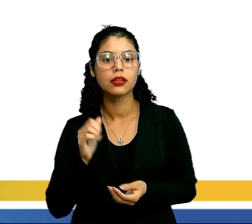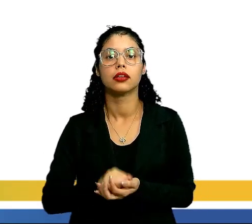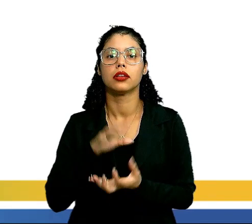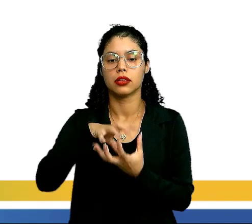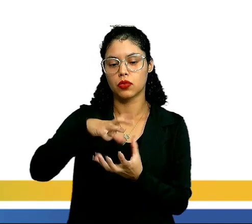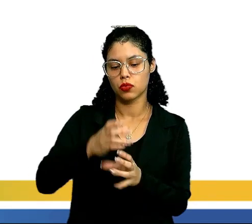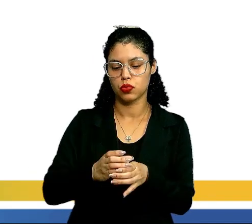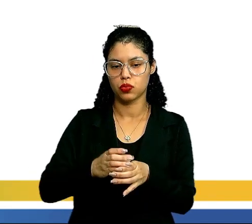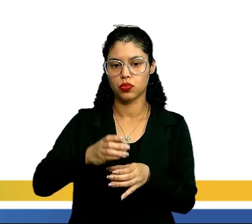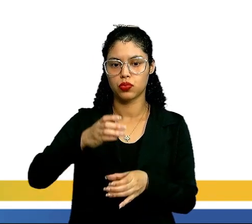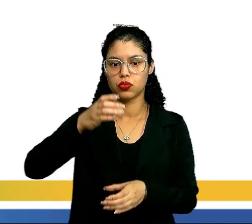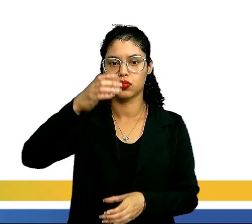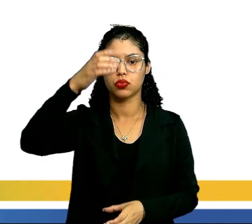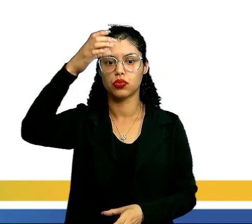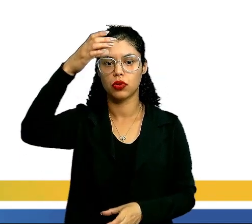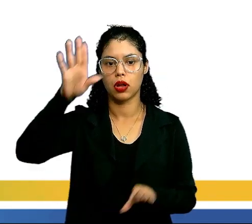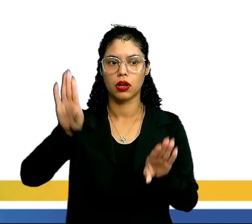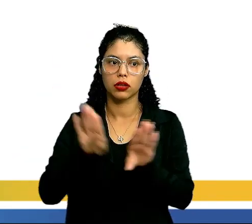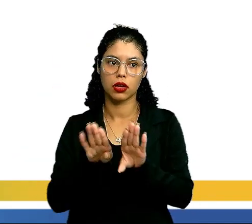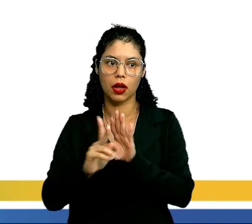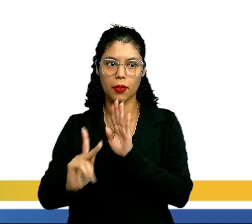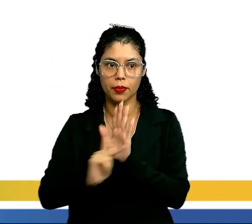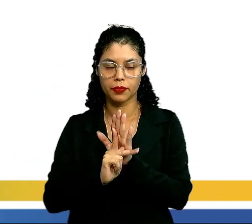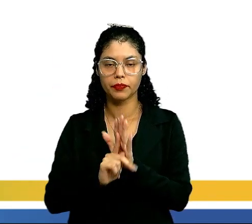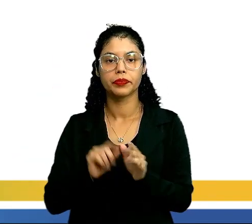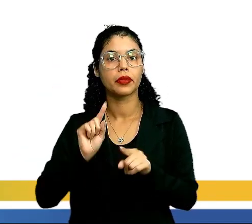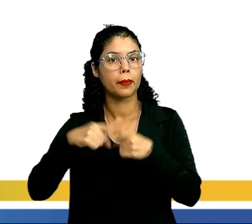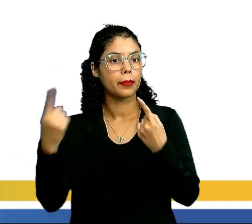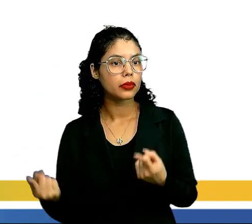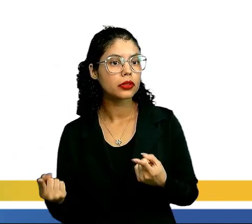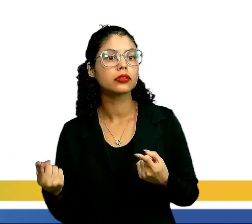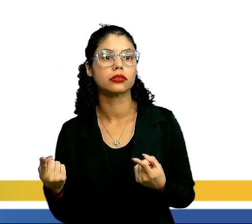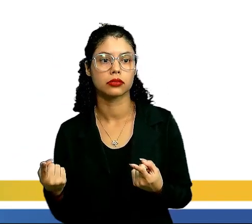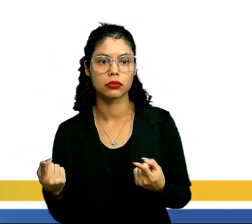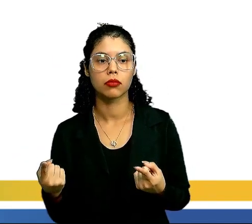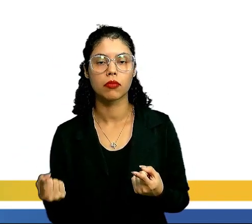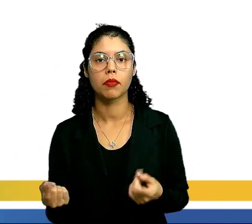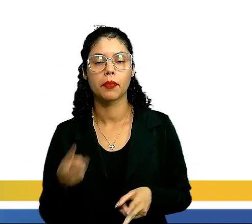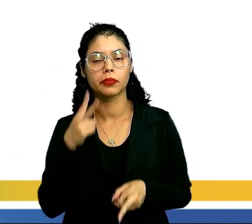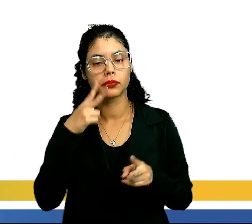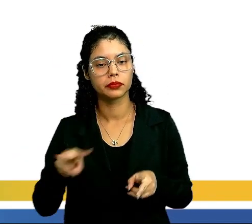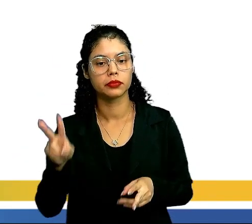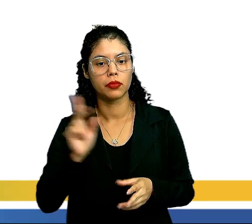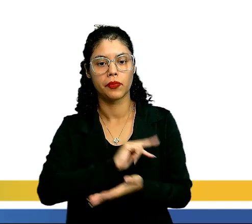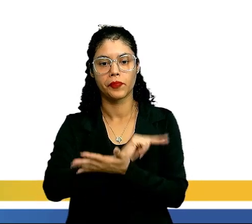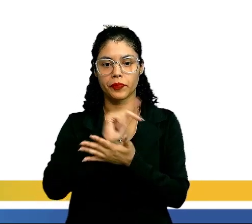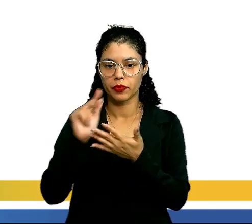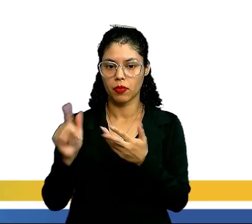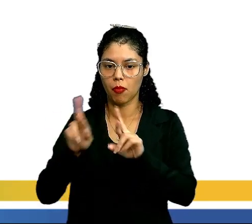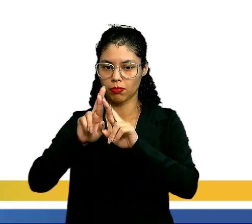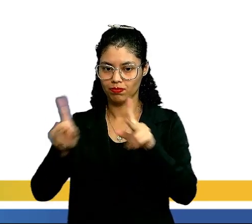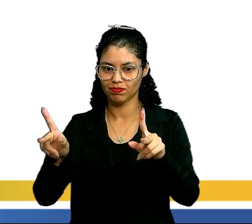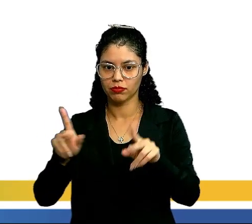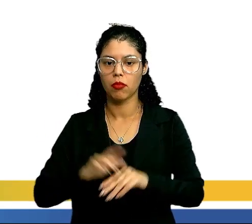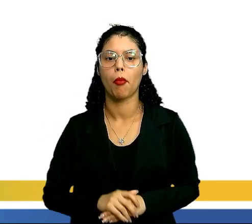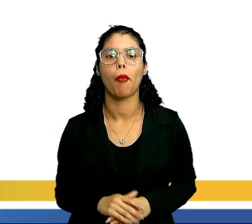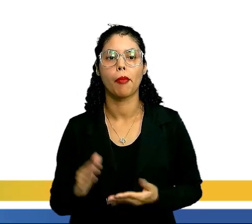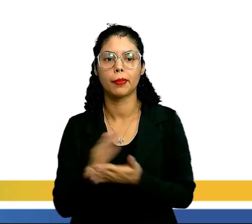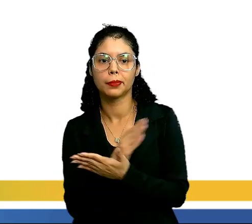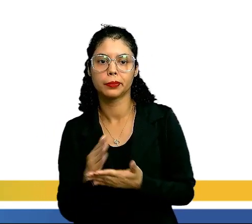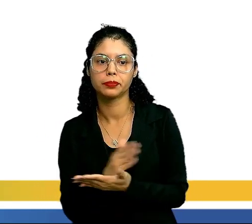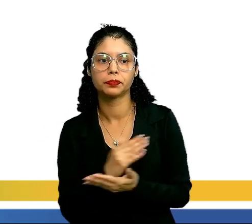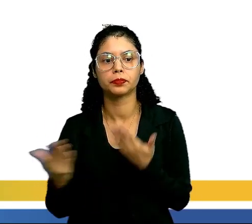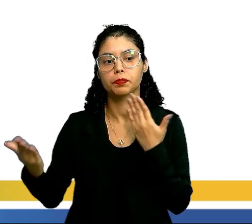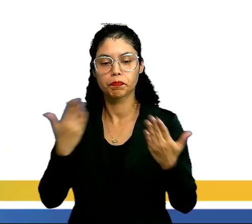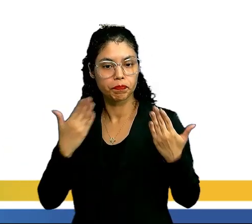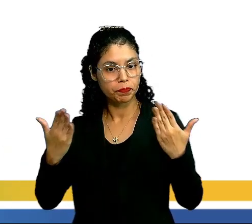tipo cilíndrico e equivalente. Só que na projeção de Peters, a gente vai ver algumas diferenças. Primeiro, os paralelos